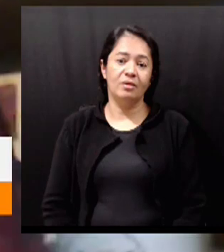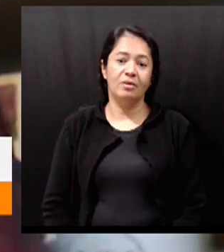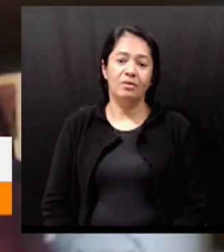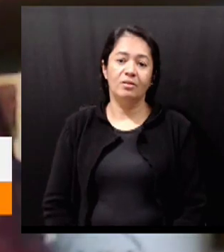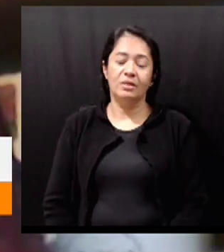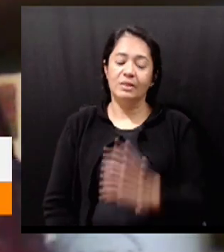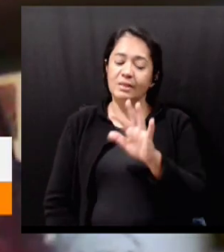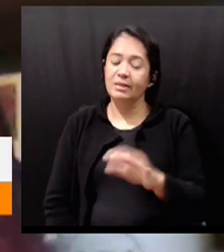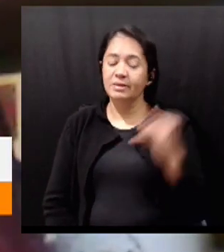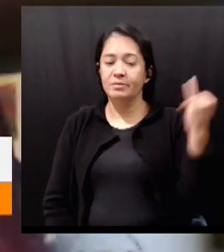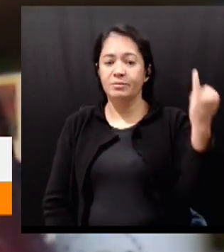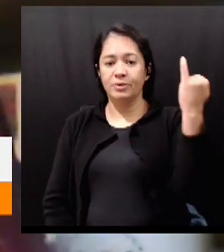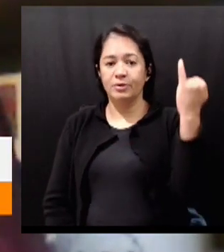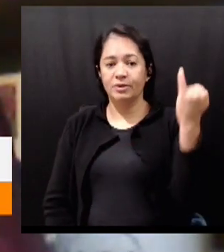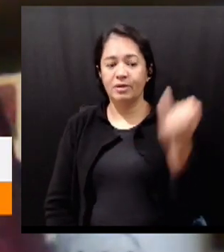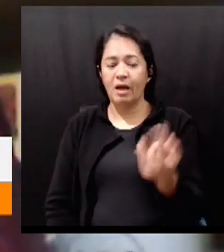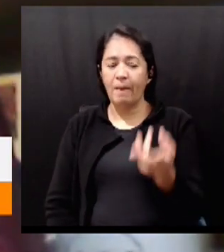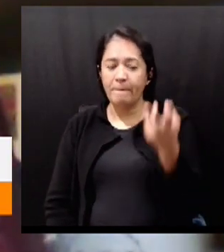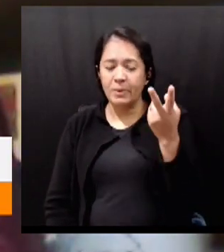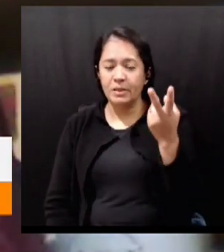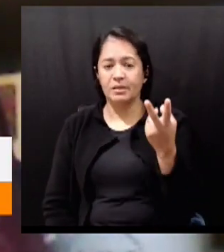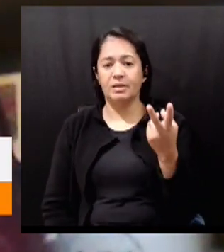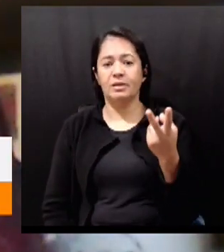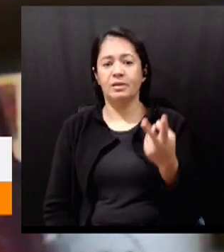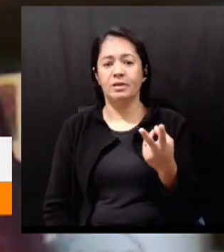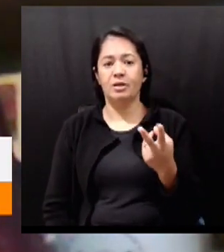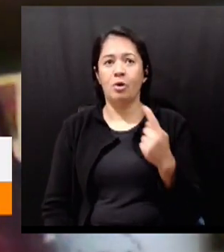importante observar. Porque, assim,